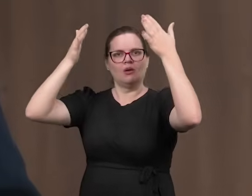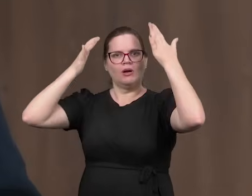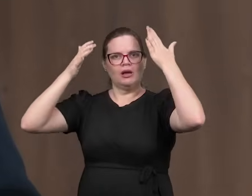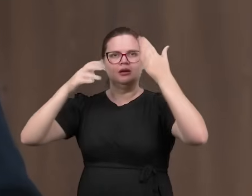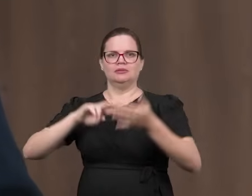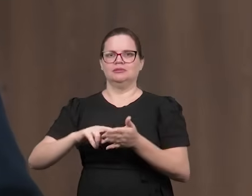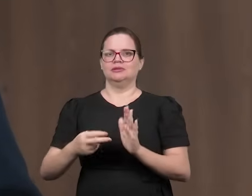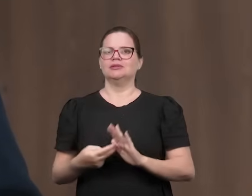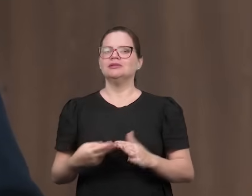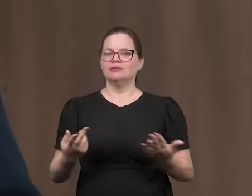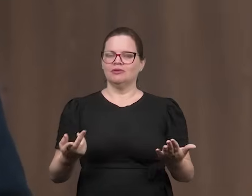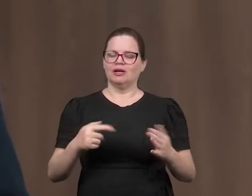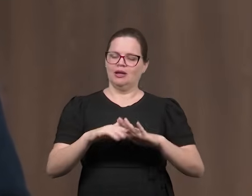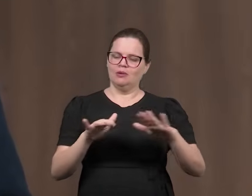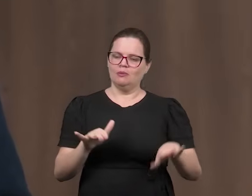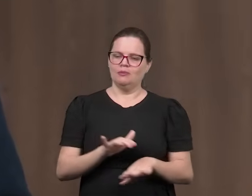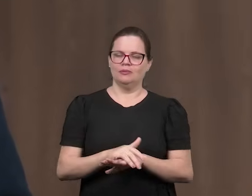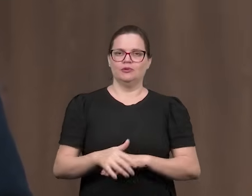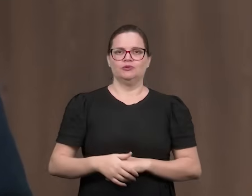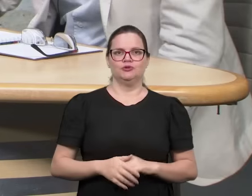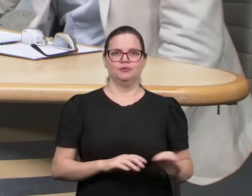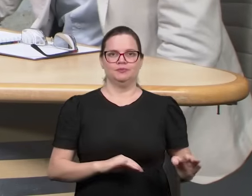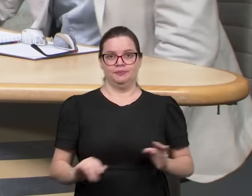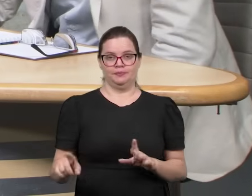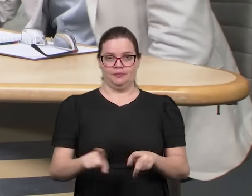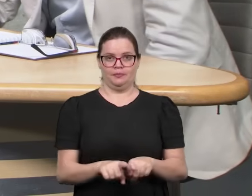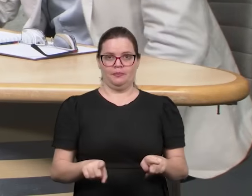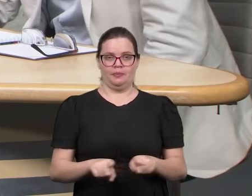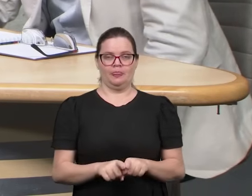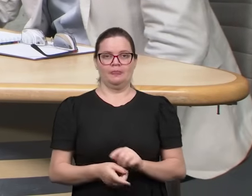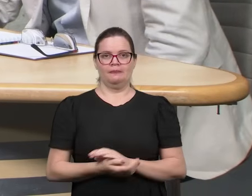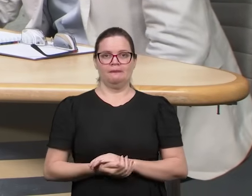Ele sempre se coloca na posição. Outro que era